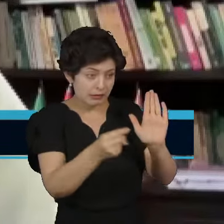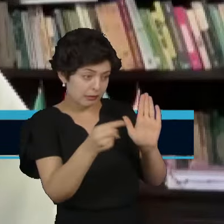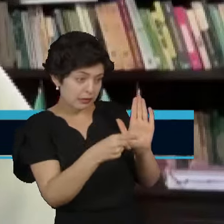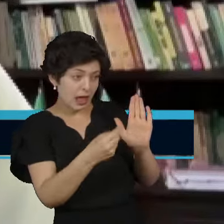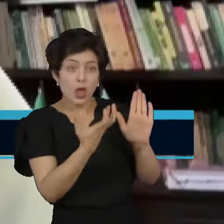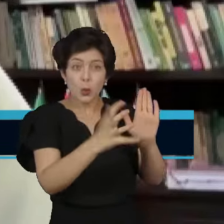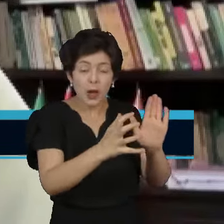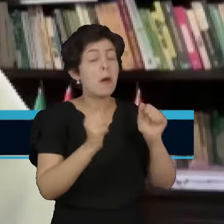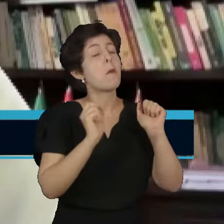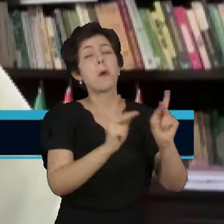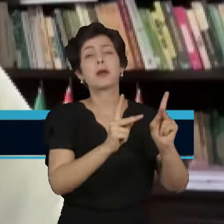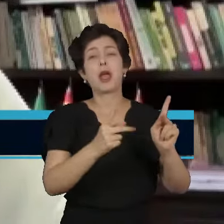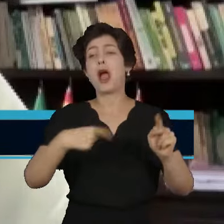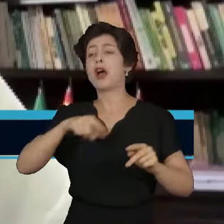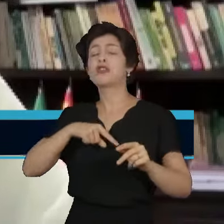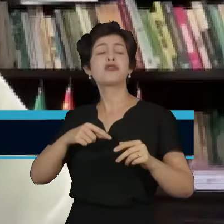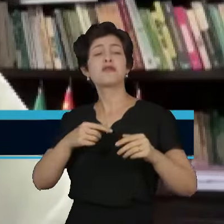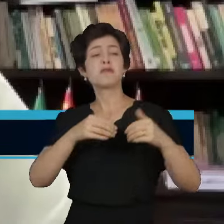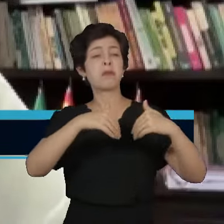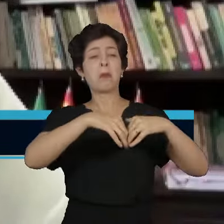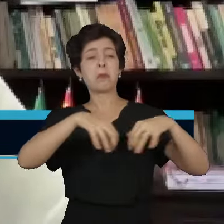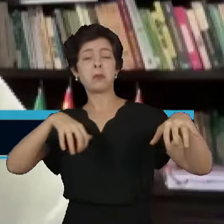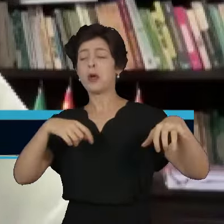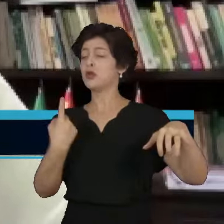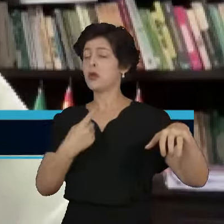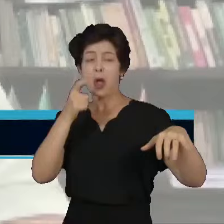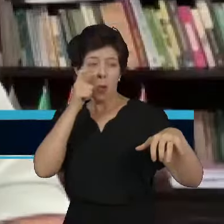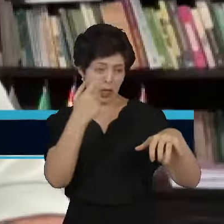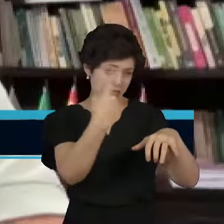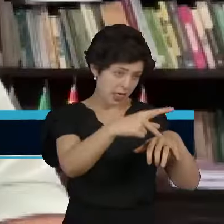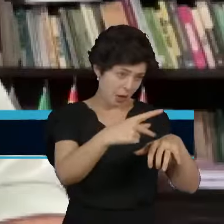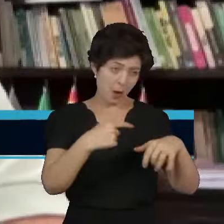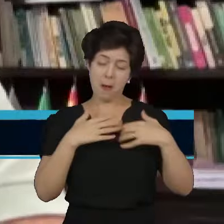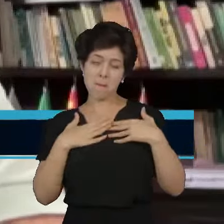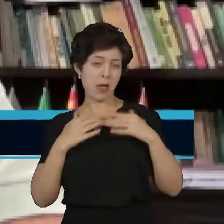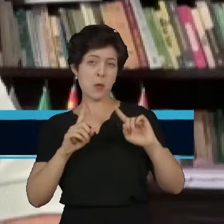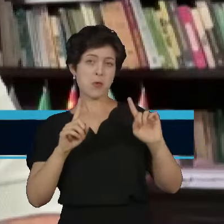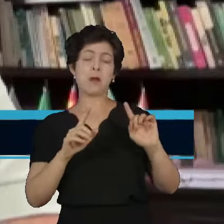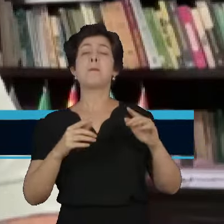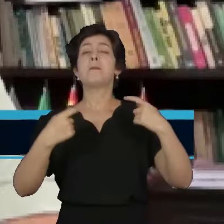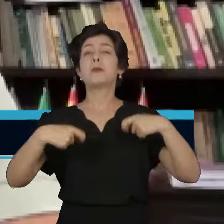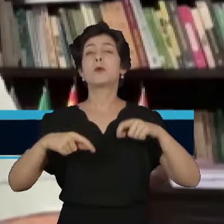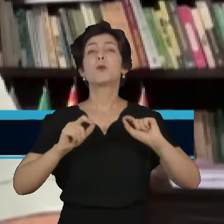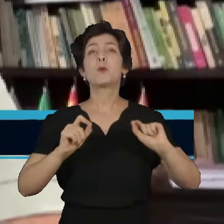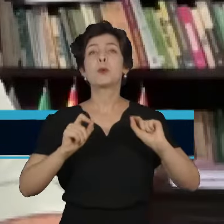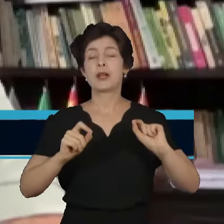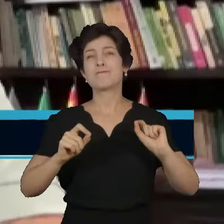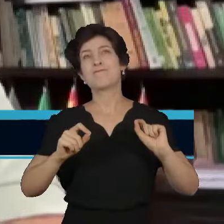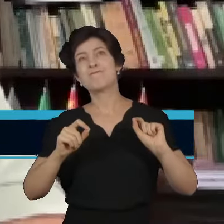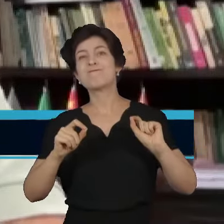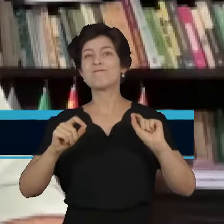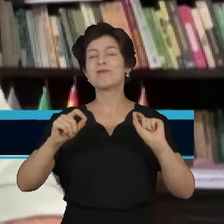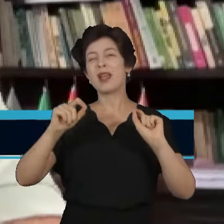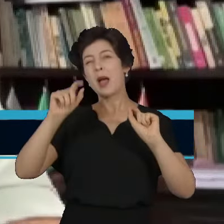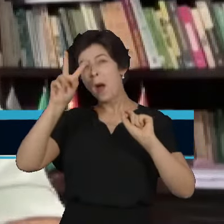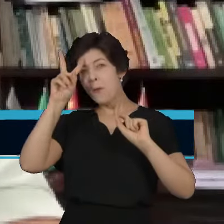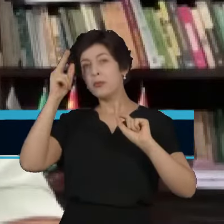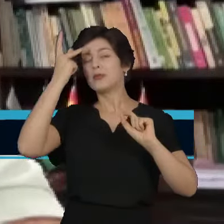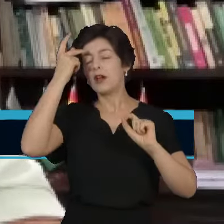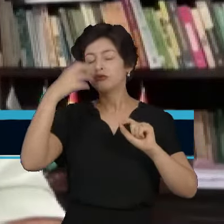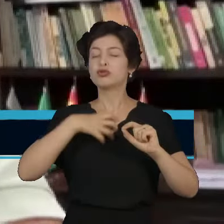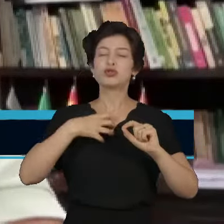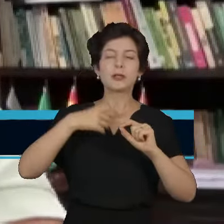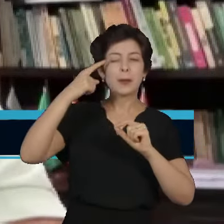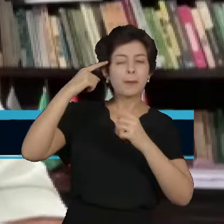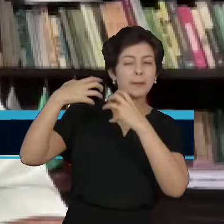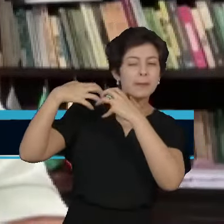quiser, nós somos um mercado grande. Se o interesse é seu, né? É preciso mudar a lógica e se pensar